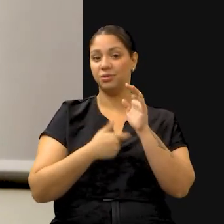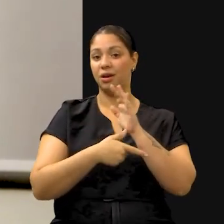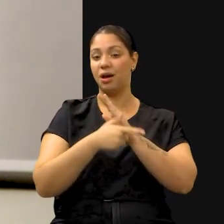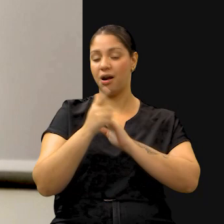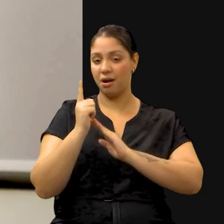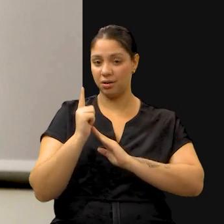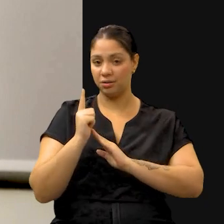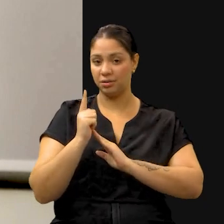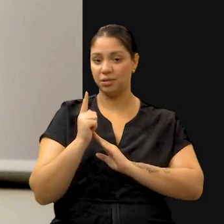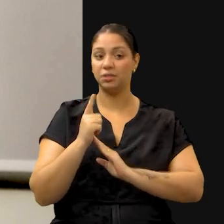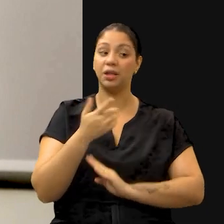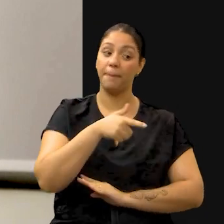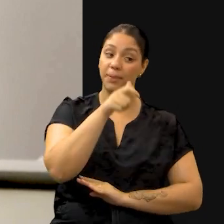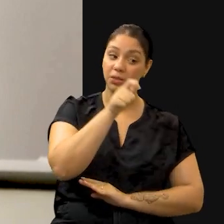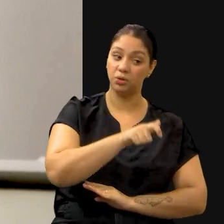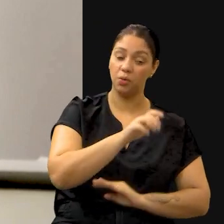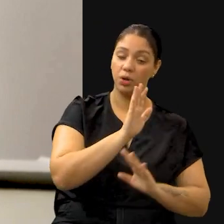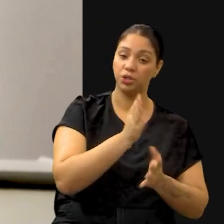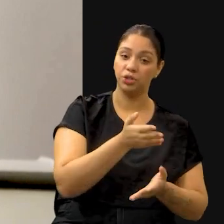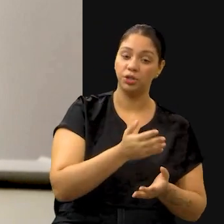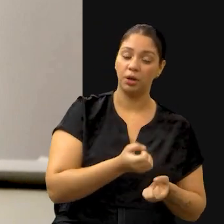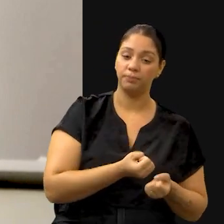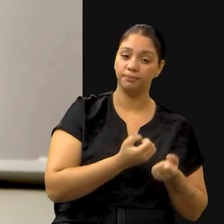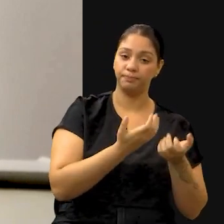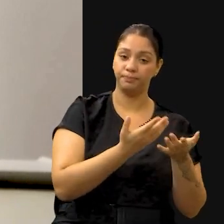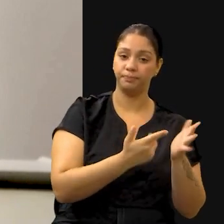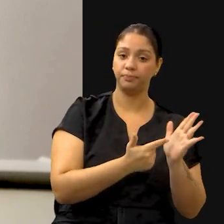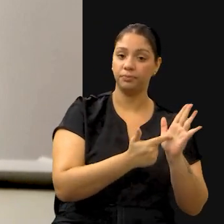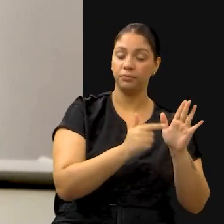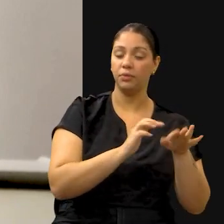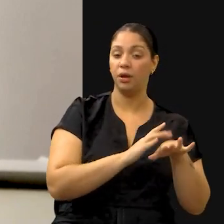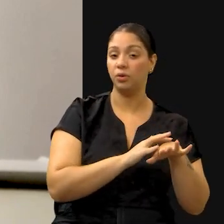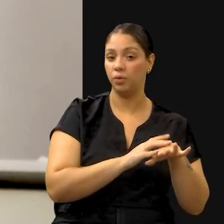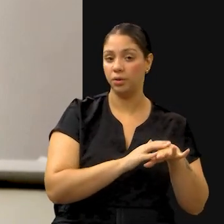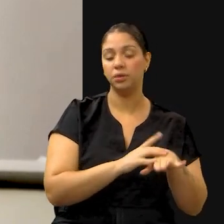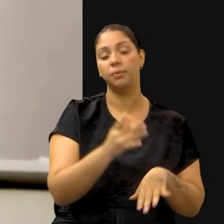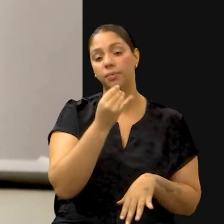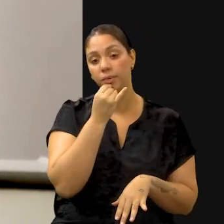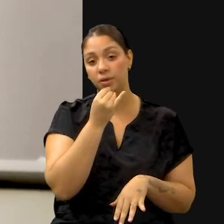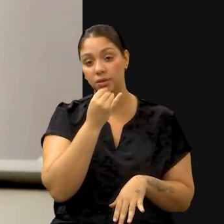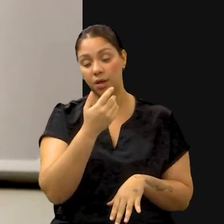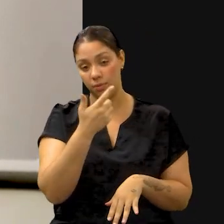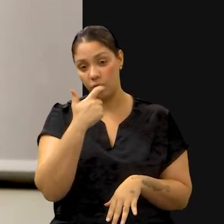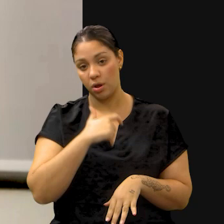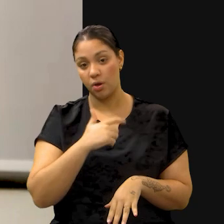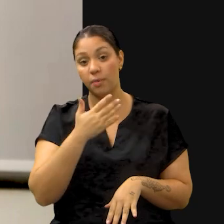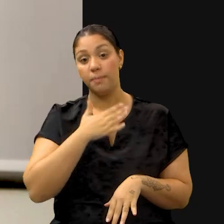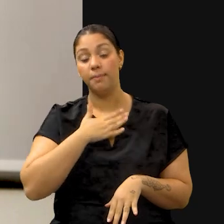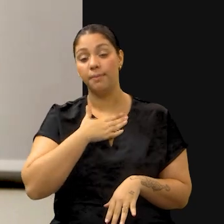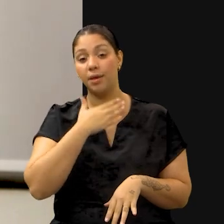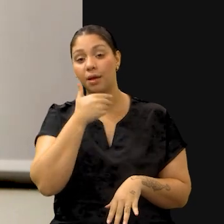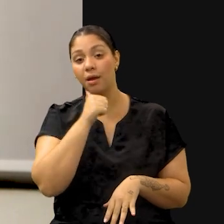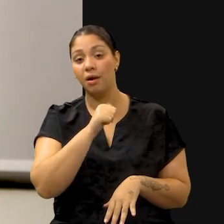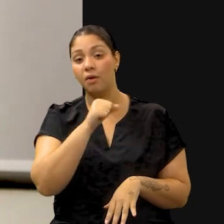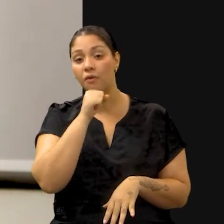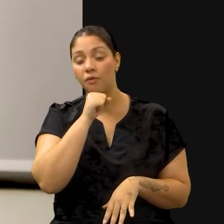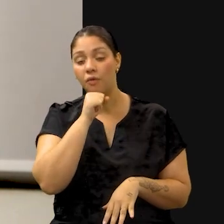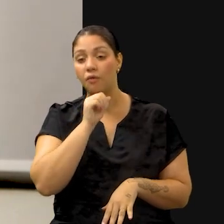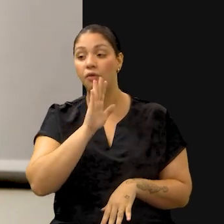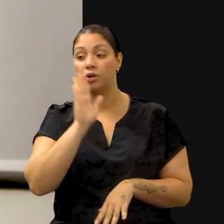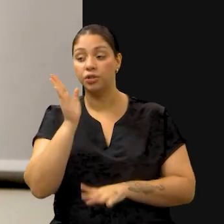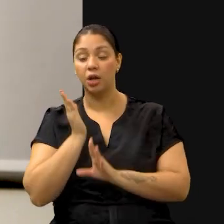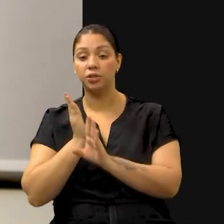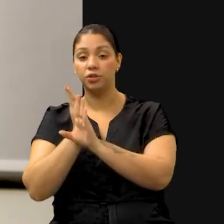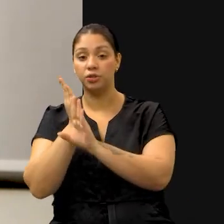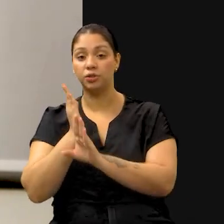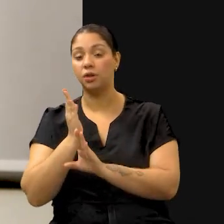do diagnóstico da pessoa acometida pela doença. Então, no meu caso, se eu tiver uma avó que foi